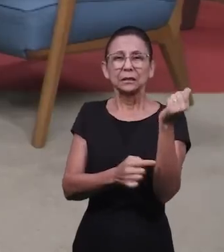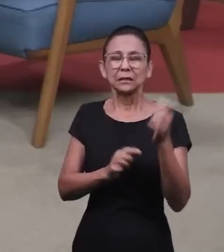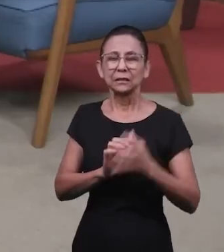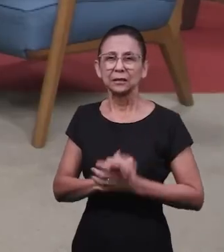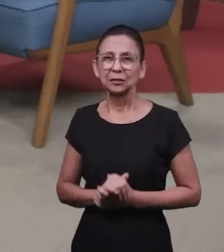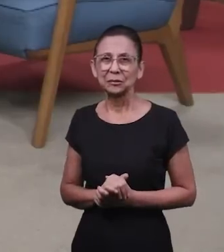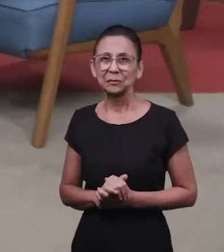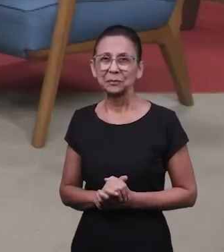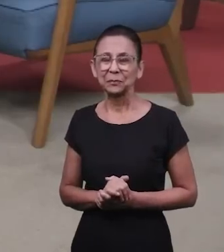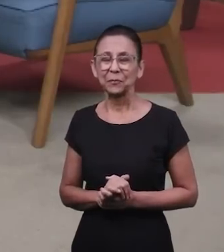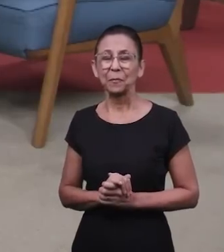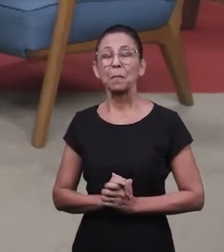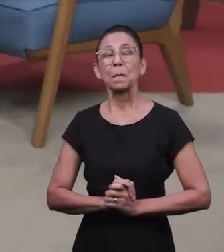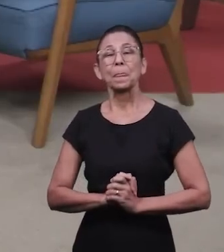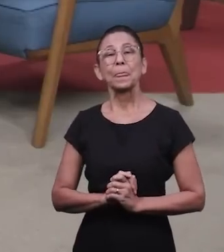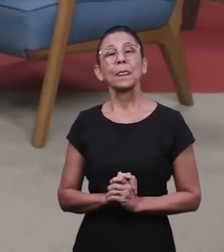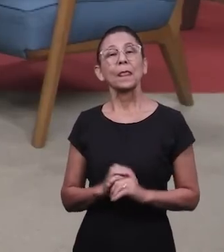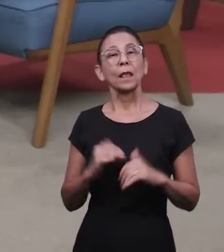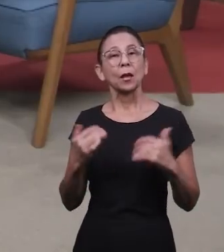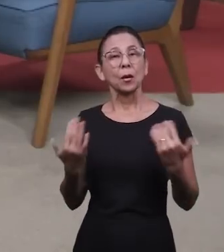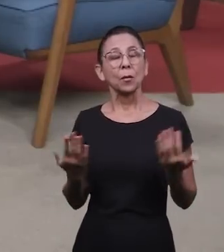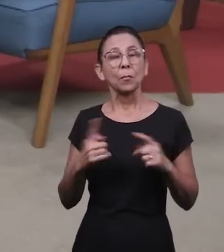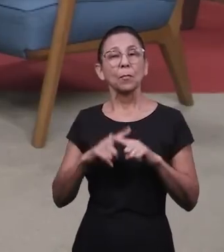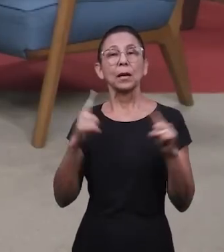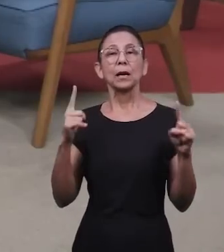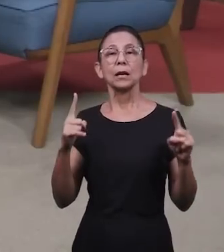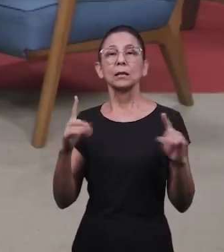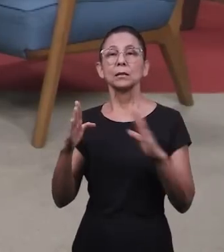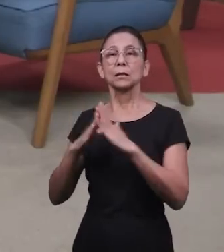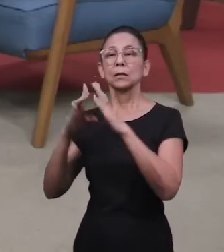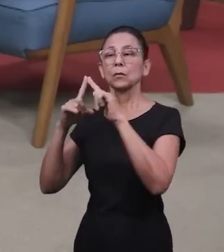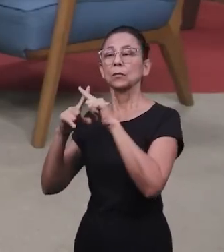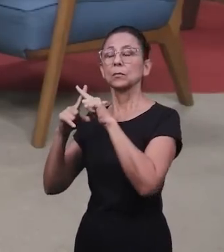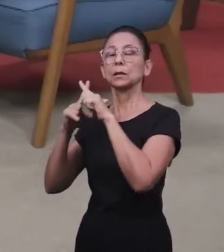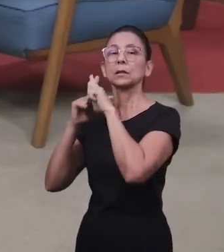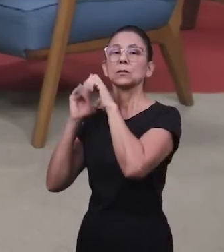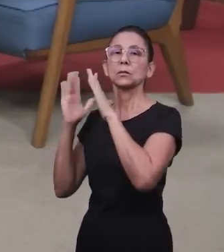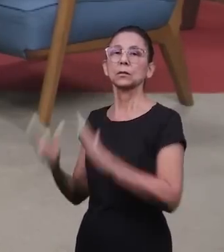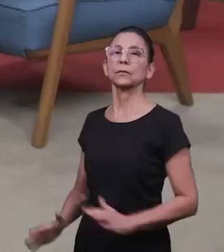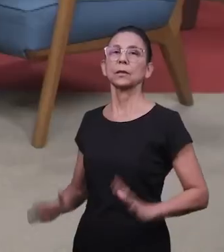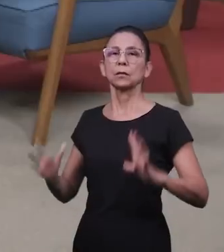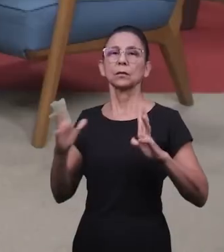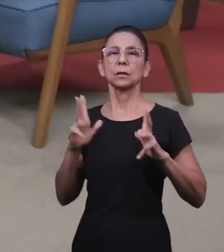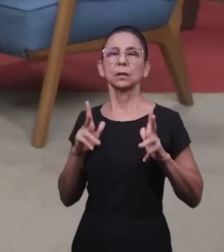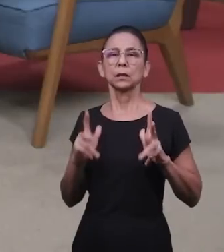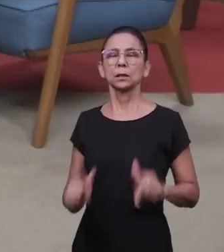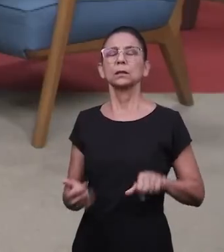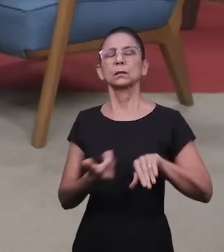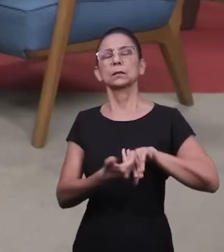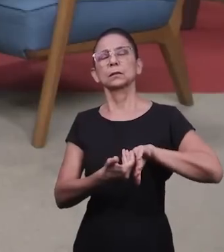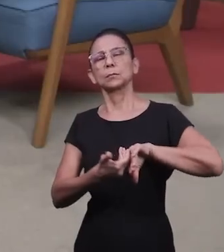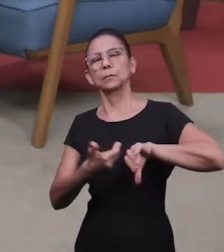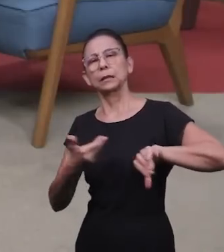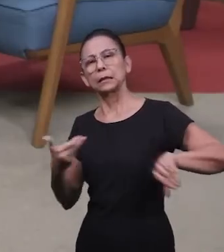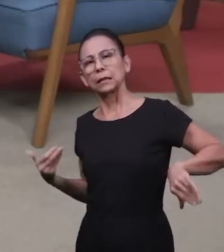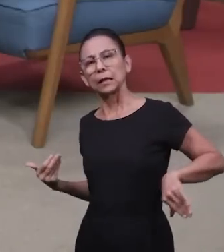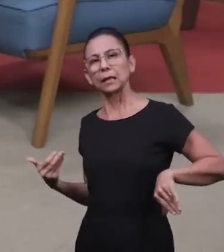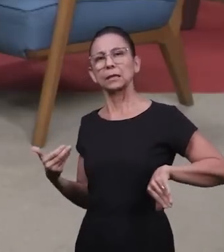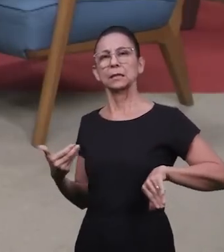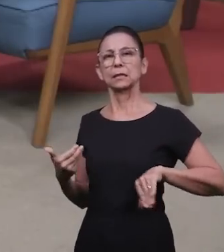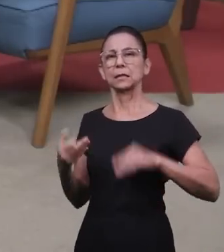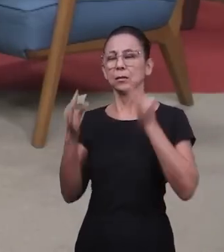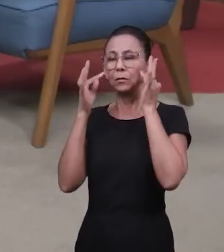na pureza e na santidade do Espírito Santo através da salvação de Jesus. É muito lindo, né? É